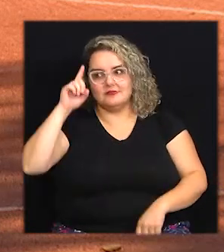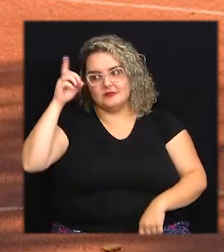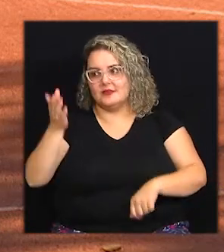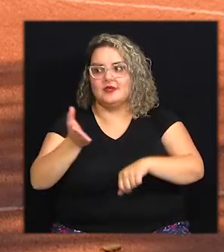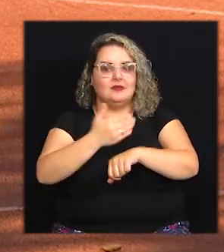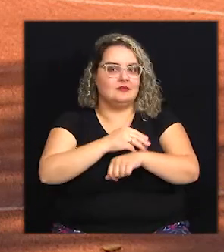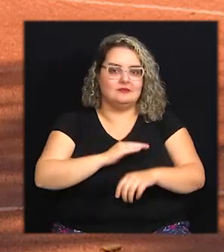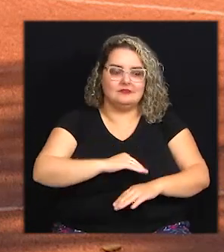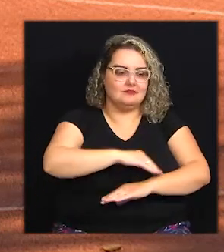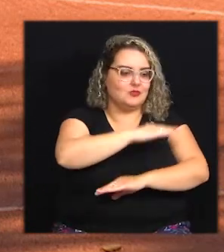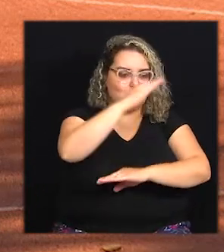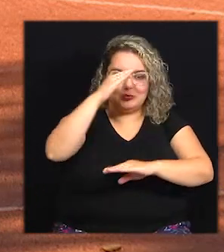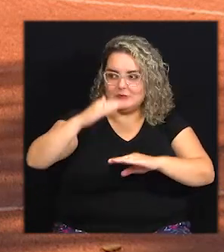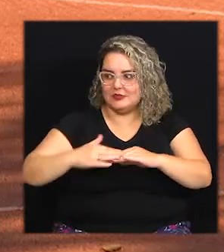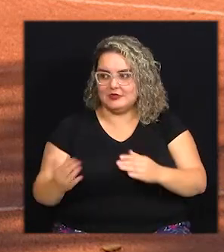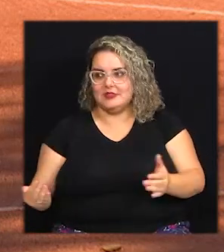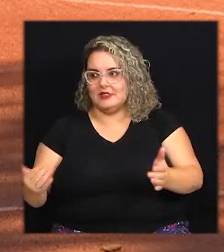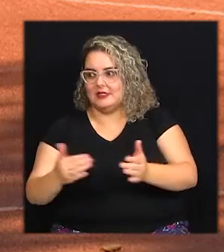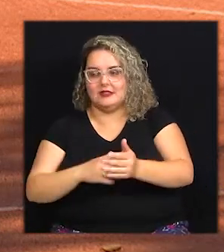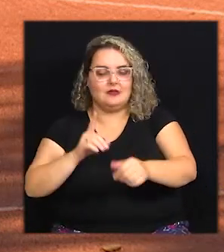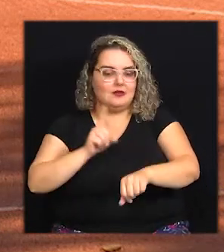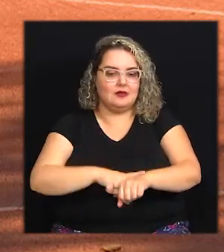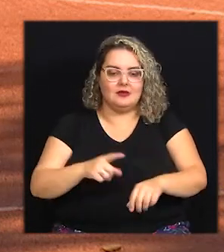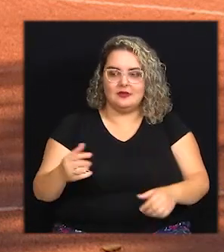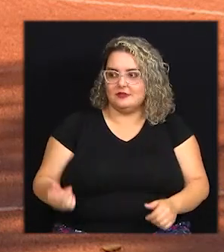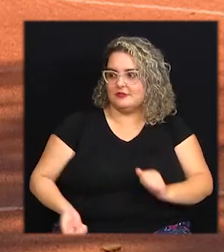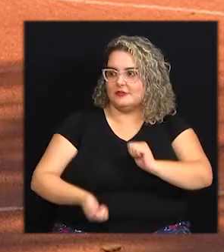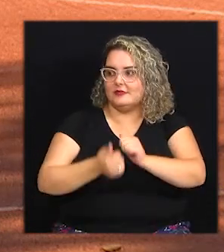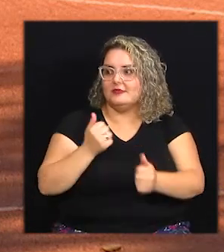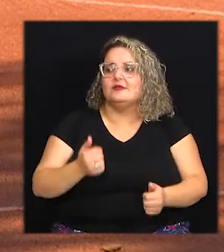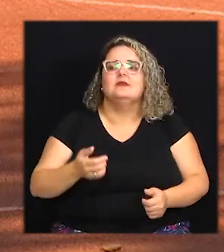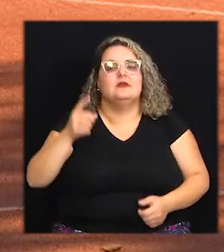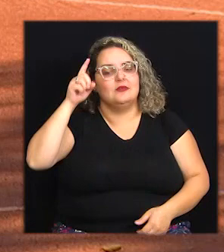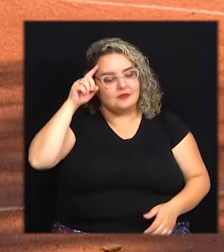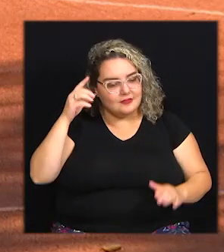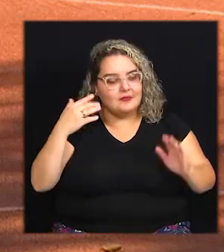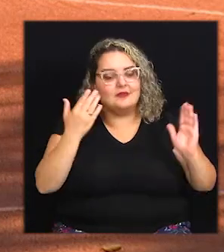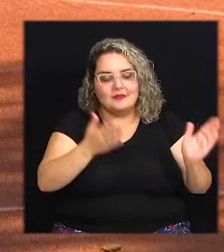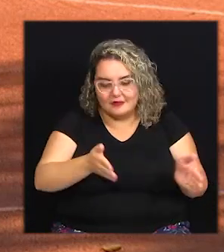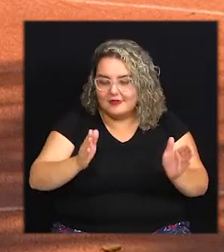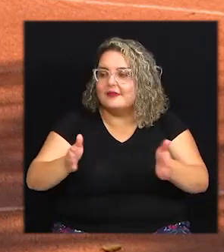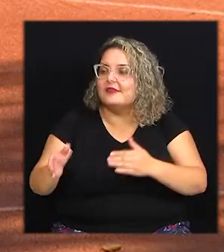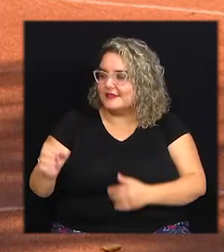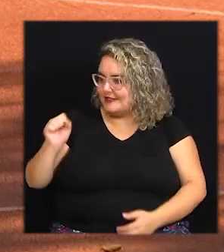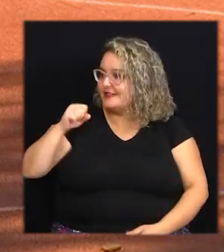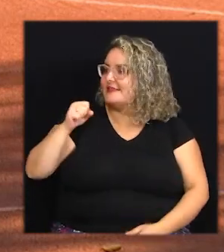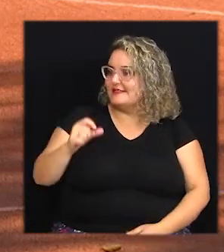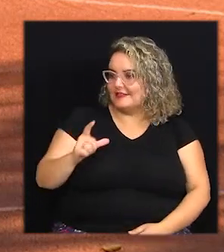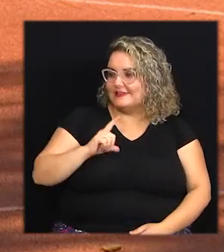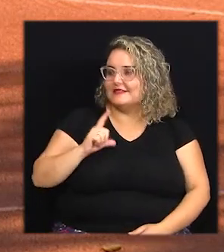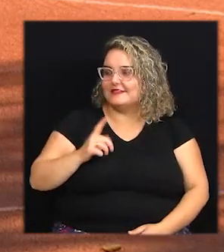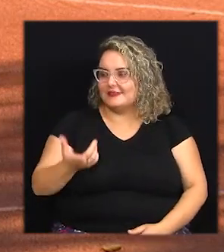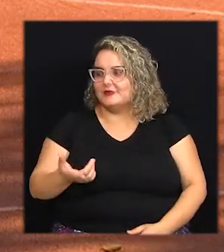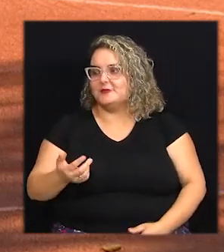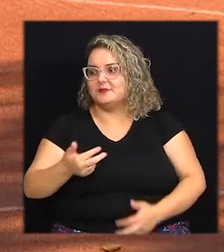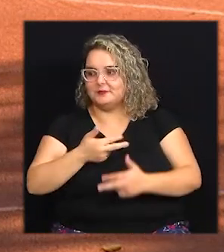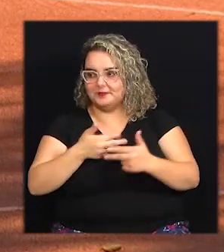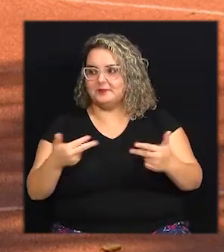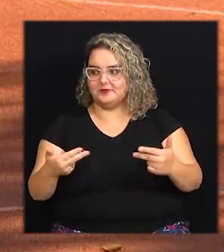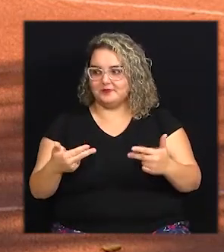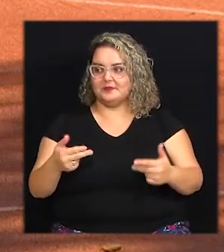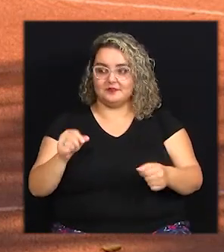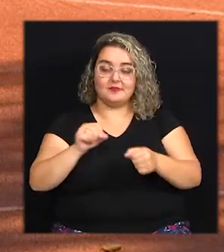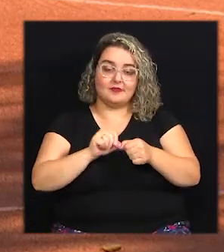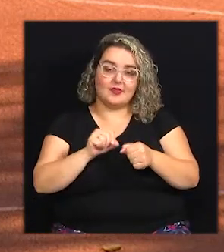fiz no dia inteiro até a hora do jogo, assim. Vai repetindo a rotina, então. Tem bastante isso, e tem uma